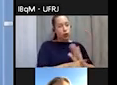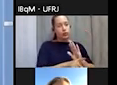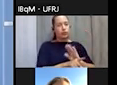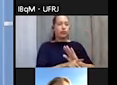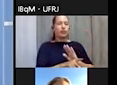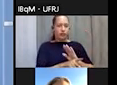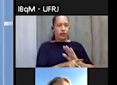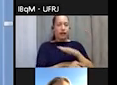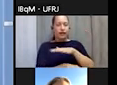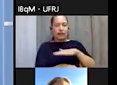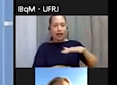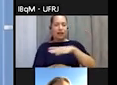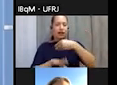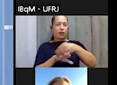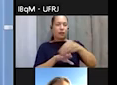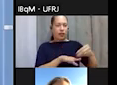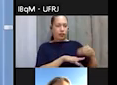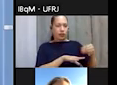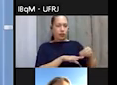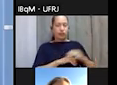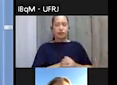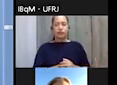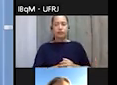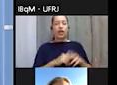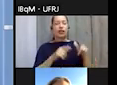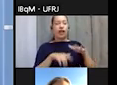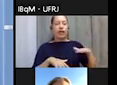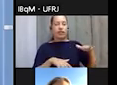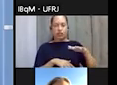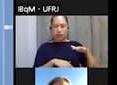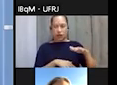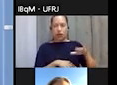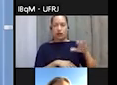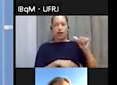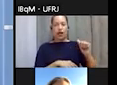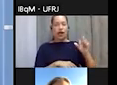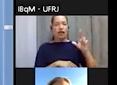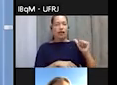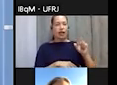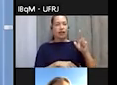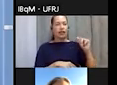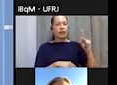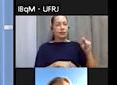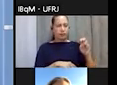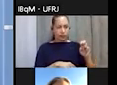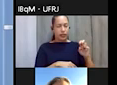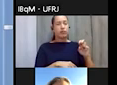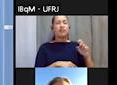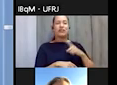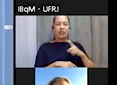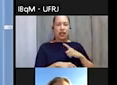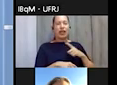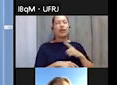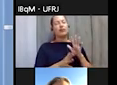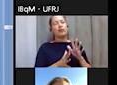paleontologia. Na região do Araripe, hoje nós temos assim muitos conflitos com a questão